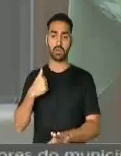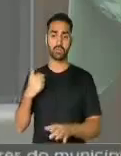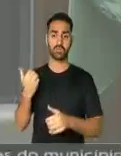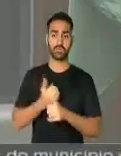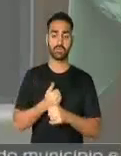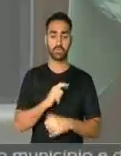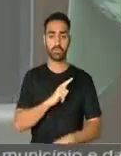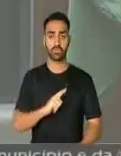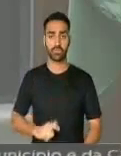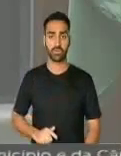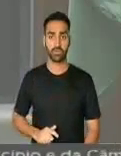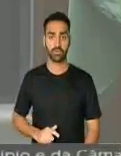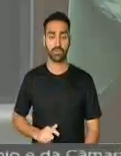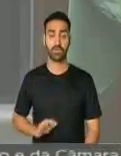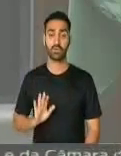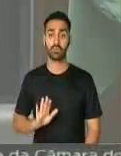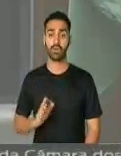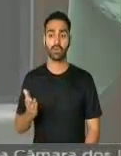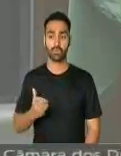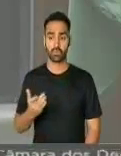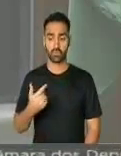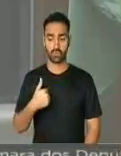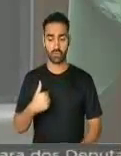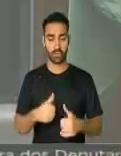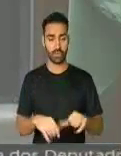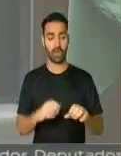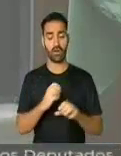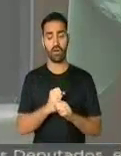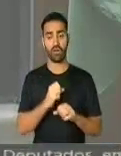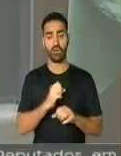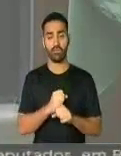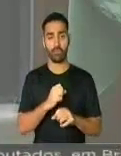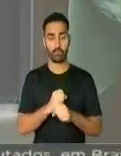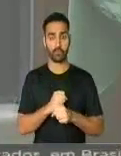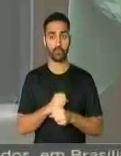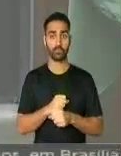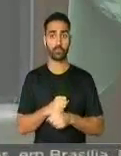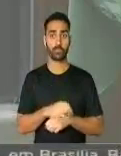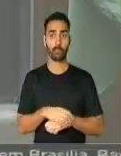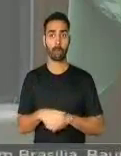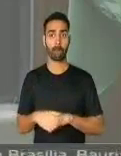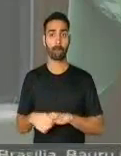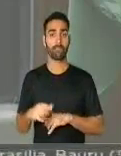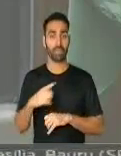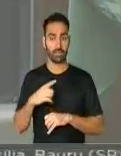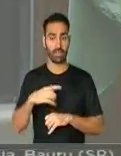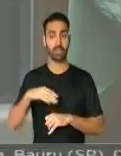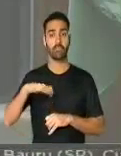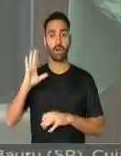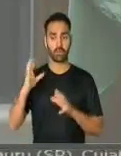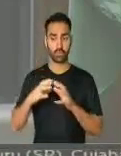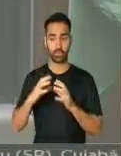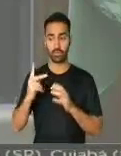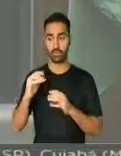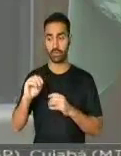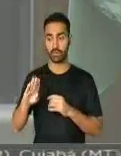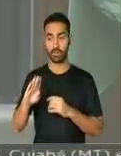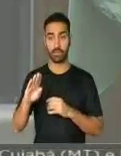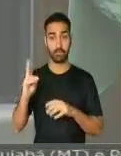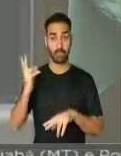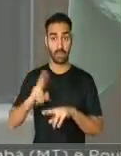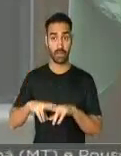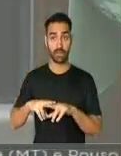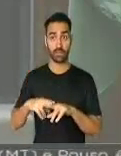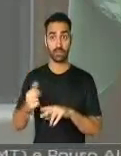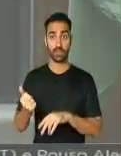governo hoje eu quero fazer um relato que eu tava fazendo a contagem Deputado Edmilson tem mais gente do PMDB presa